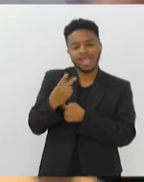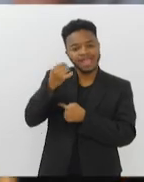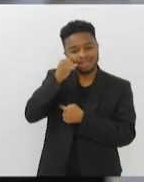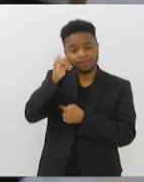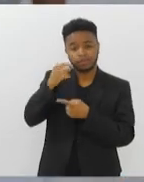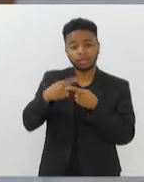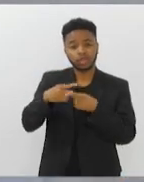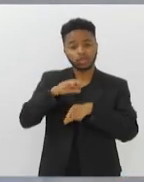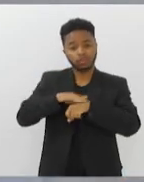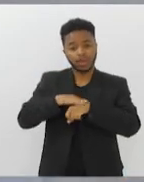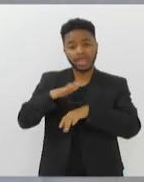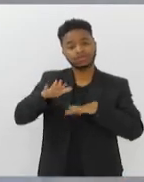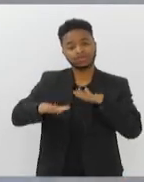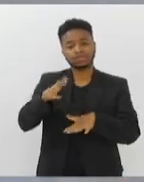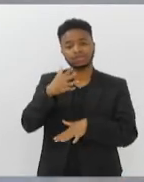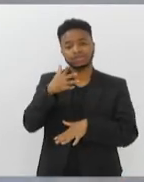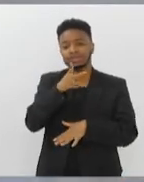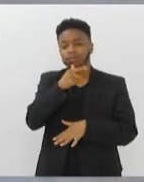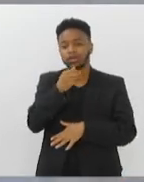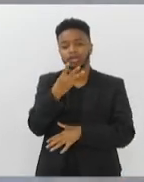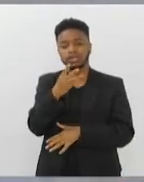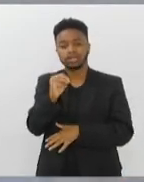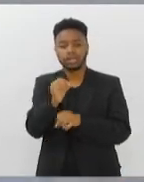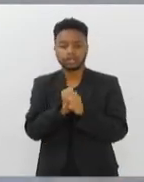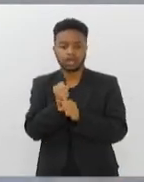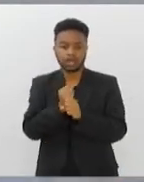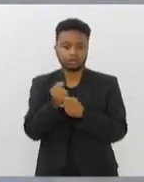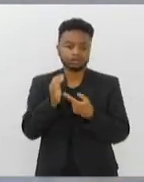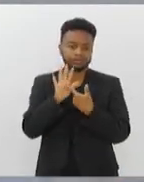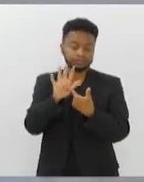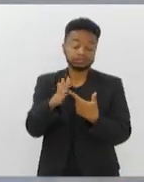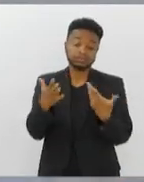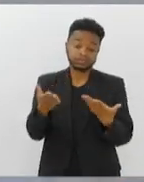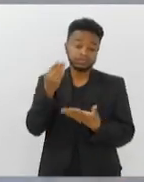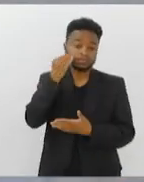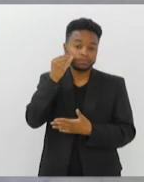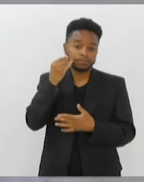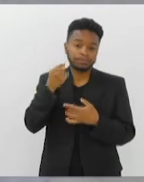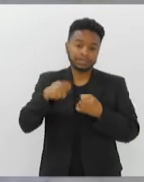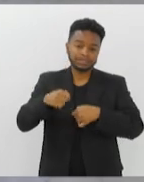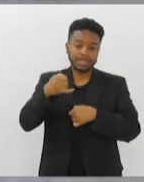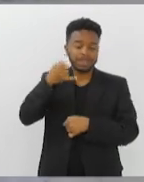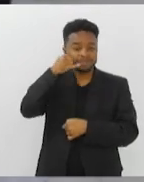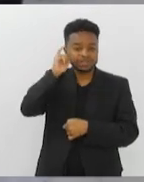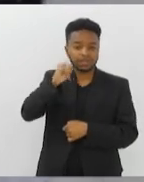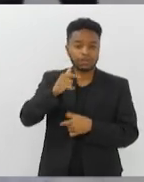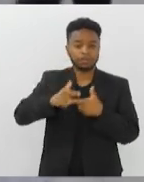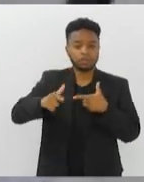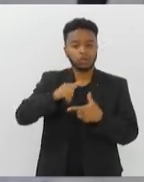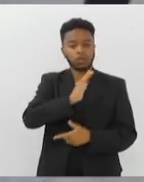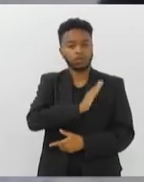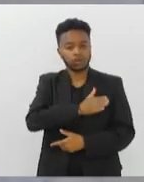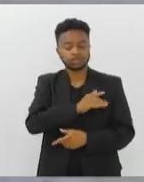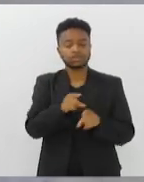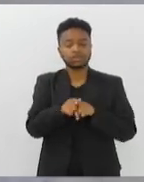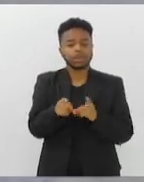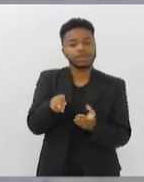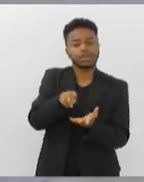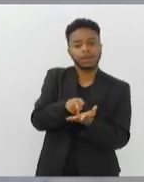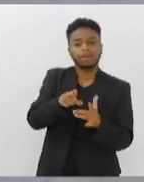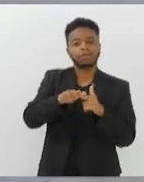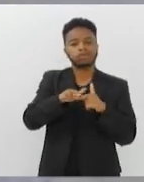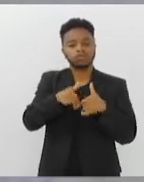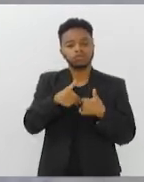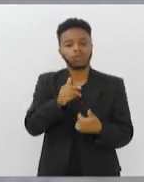30 anos, muitas vezes, para se manifestar. Então, para que você evite ter problemas cardíacos, internar por conta de um infarto,